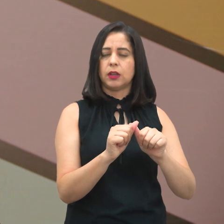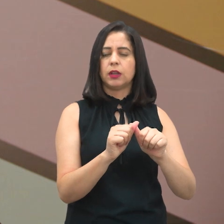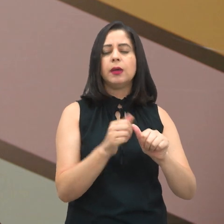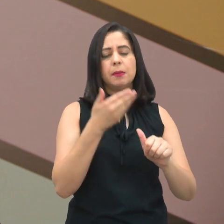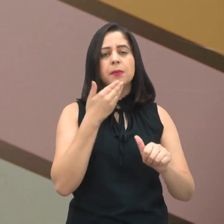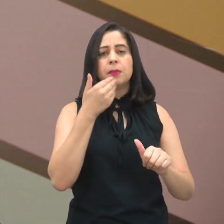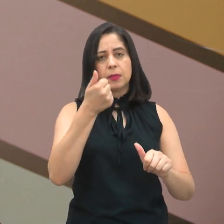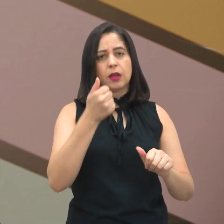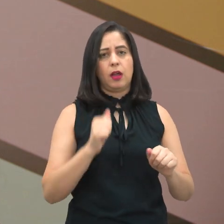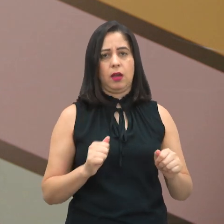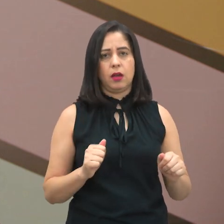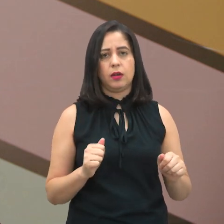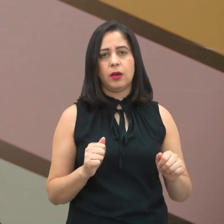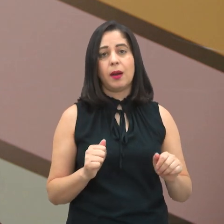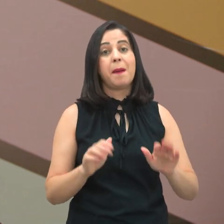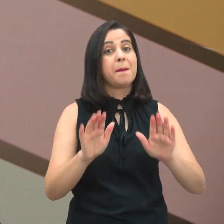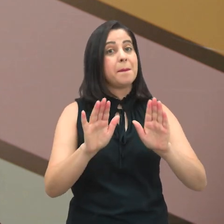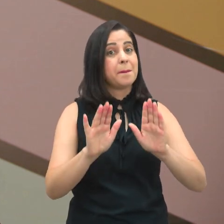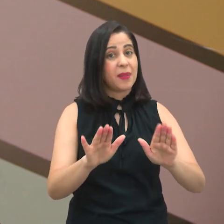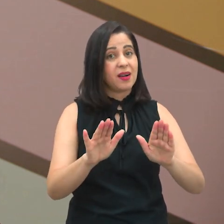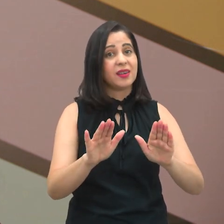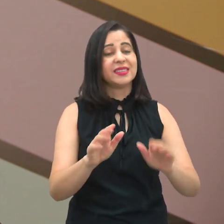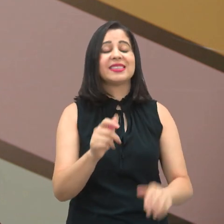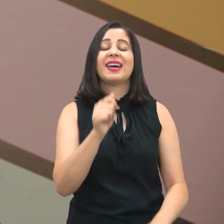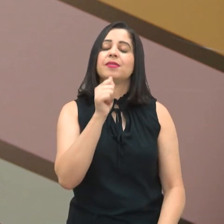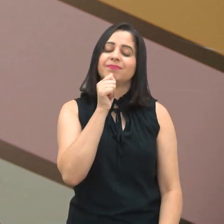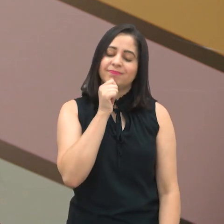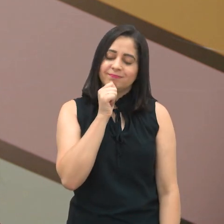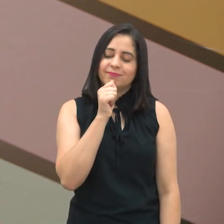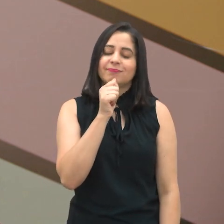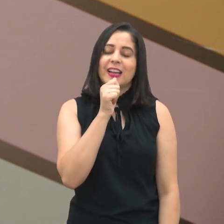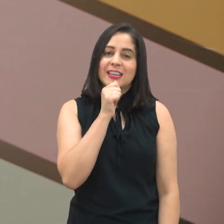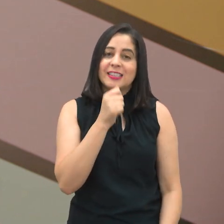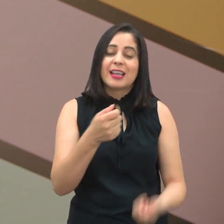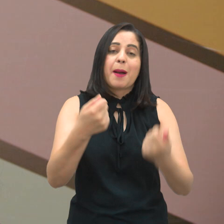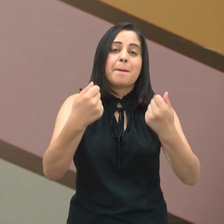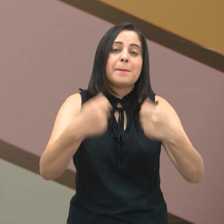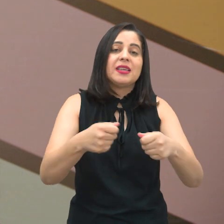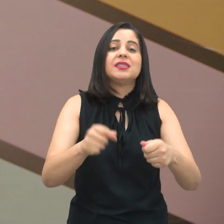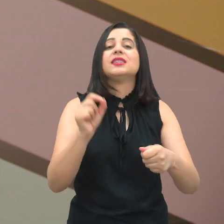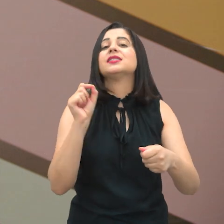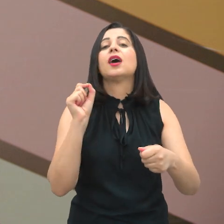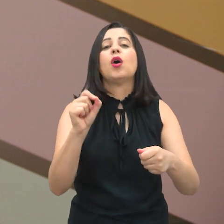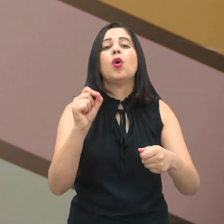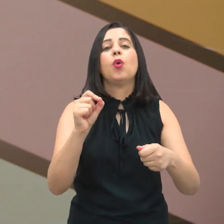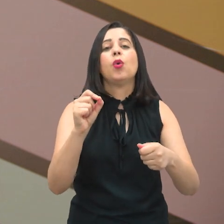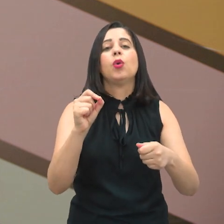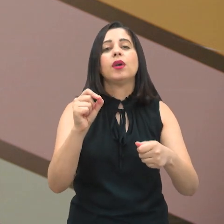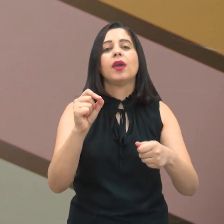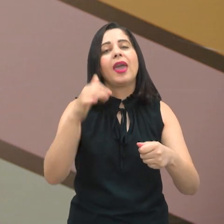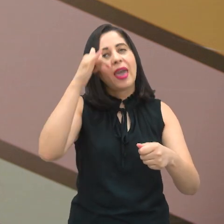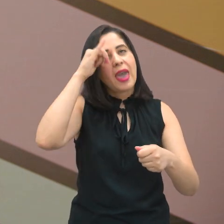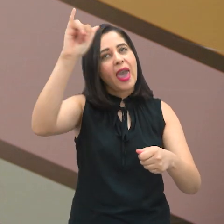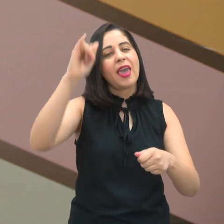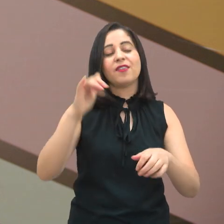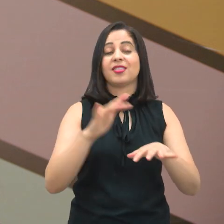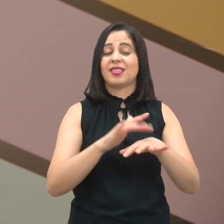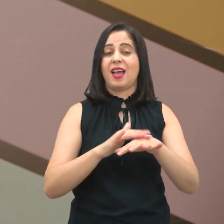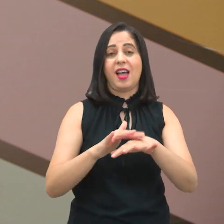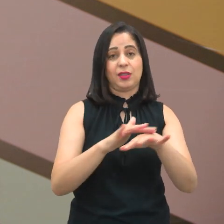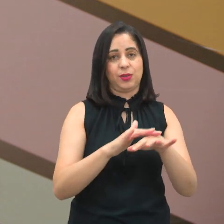essa qualidade de vida ao longo dos anos, mas ainda reforçar que a melhor medida é a